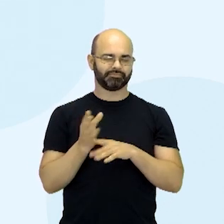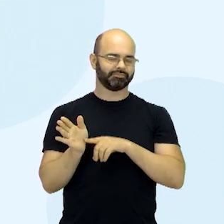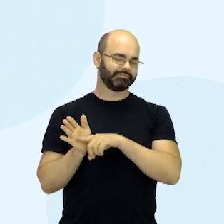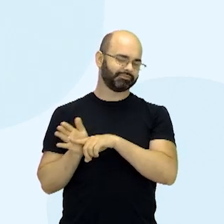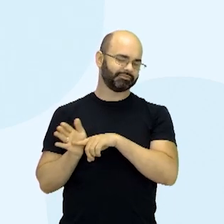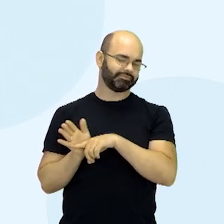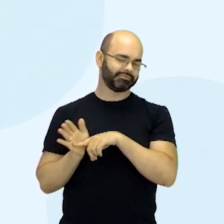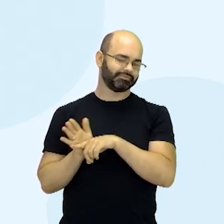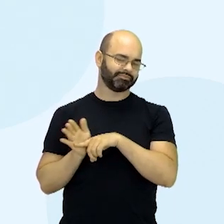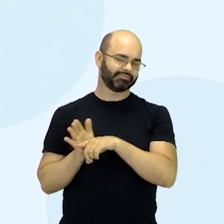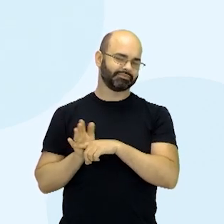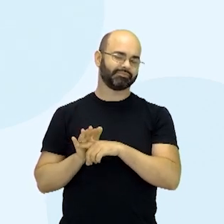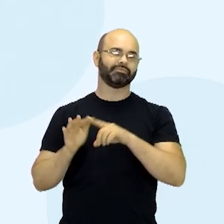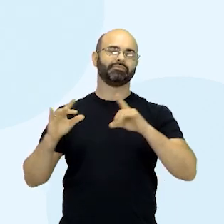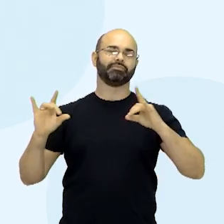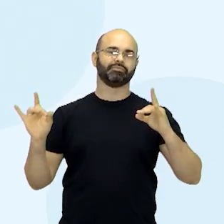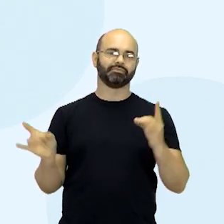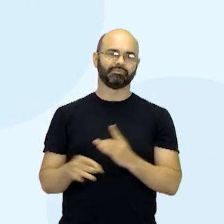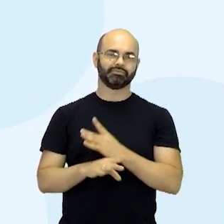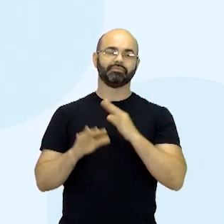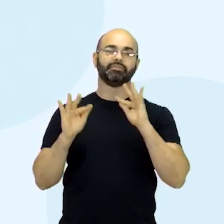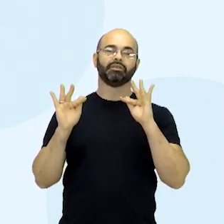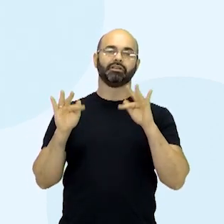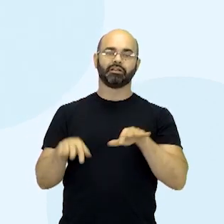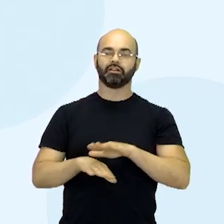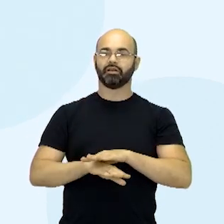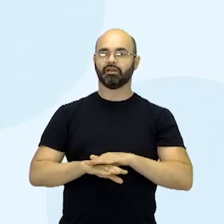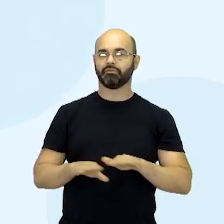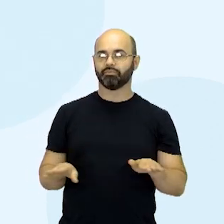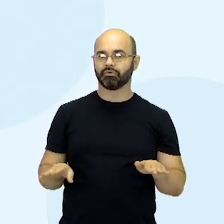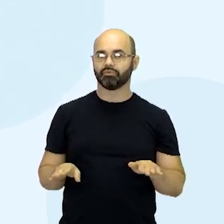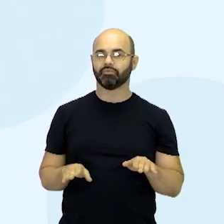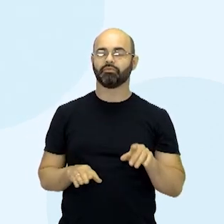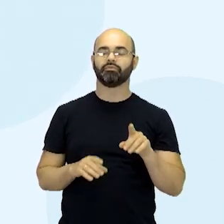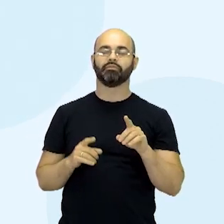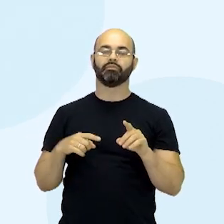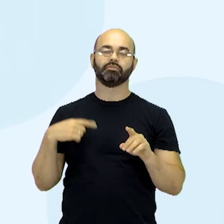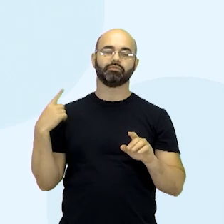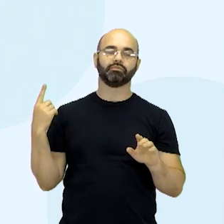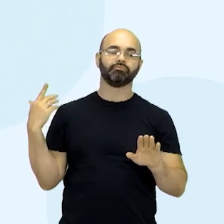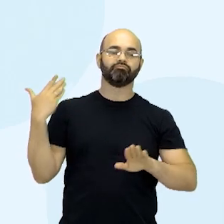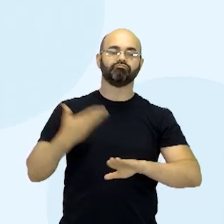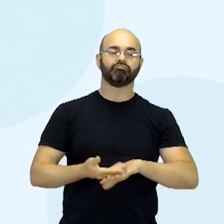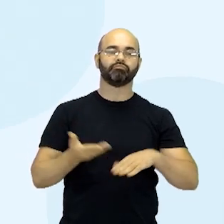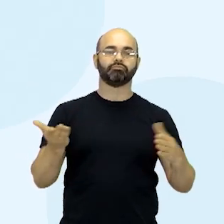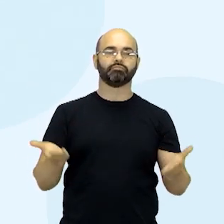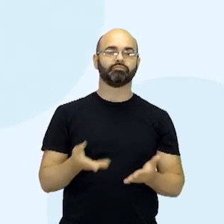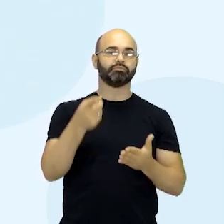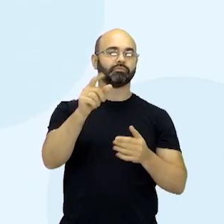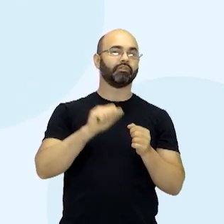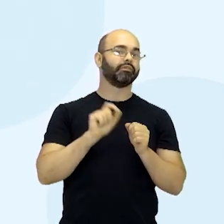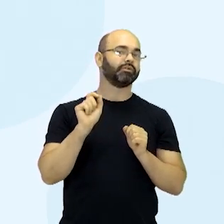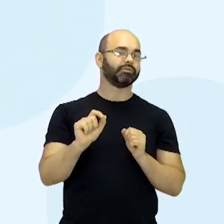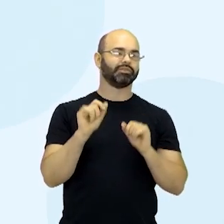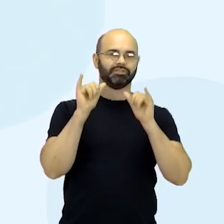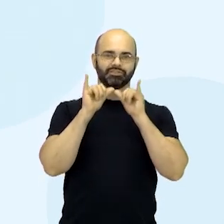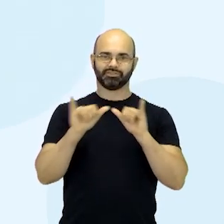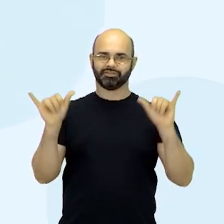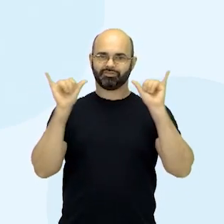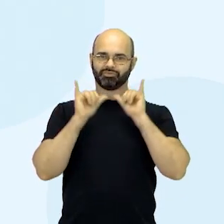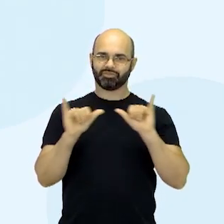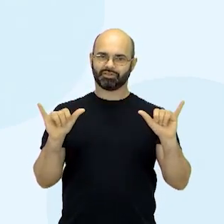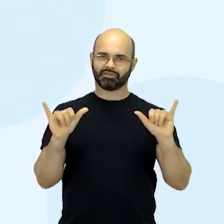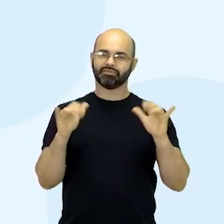pesquisa, após muitas pesquisas, então, você chegou aí a este momento. Logo, você vai ter que divulgar a sua produção. Então,